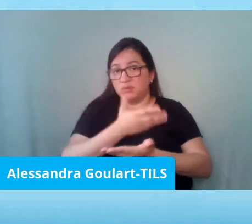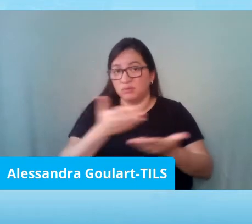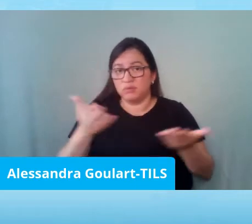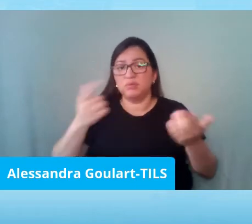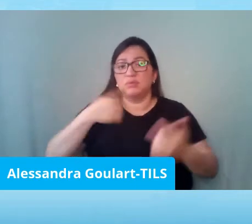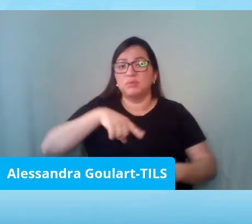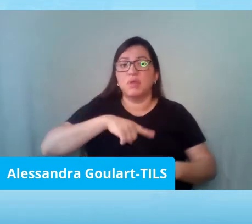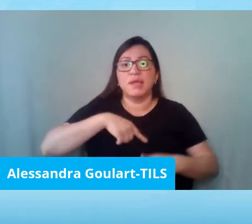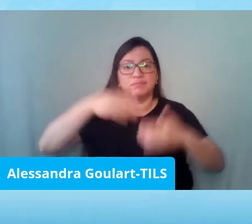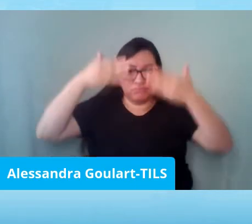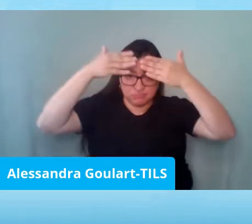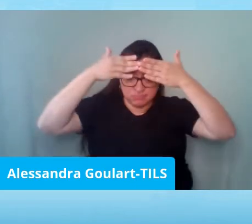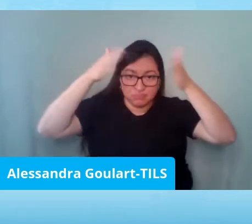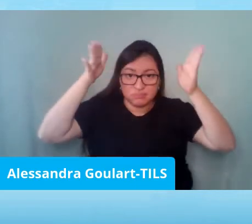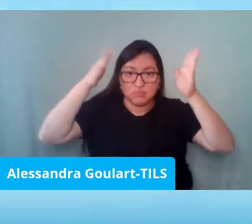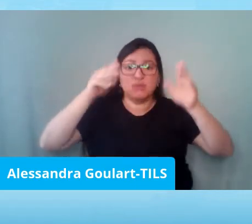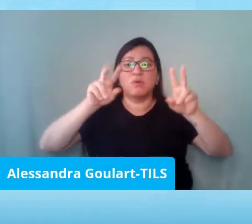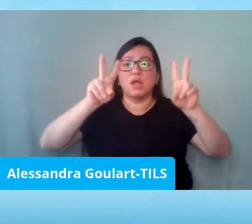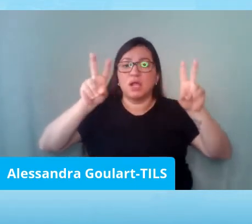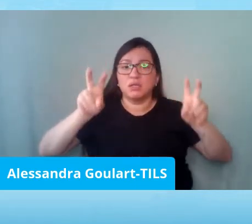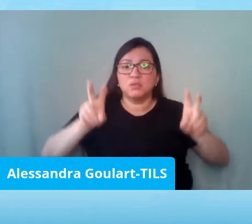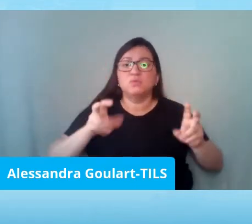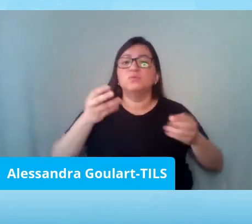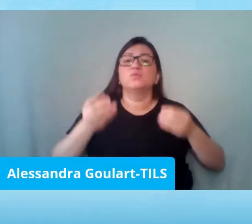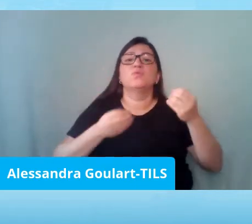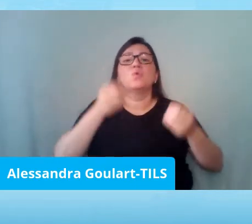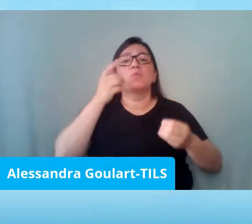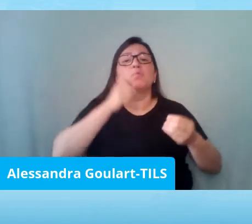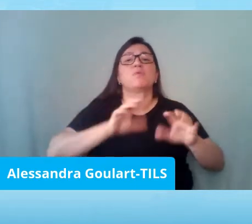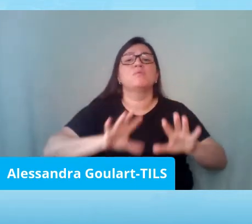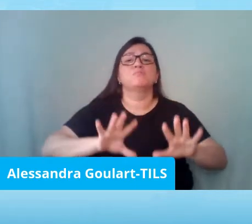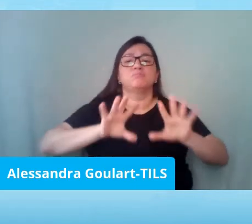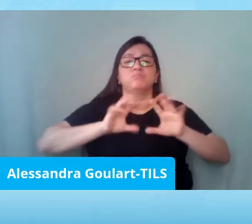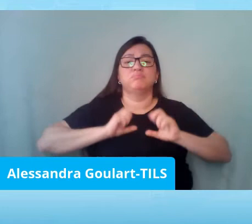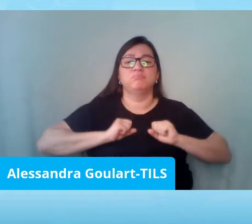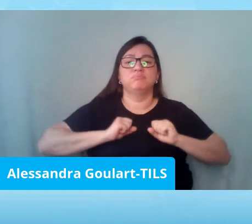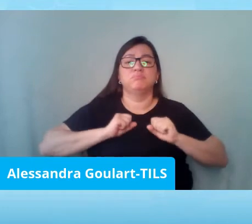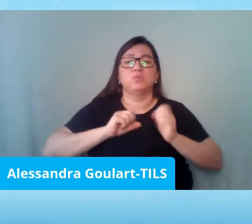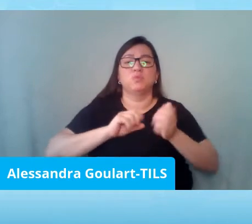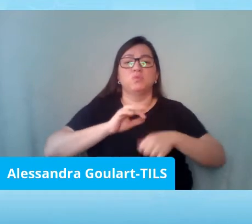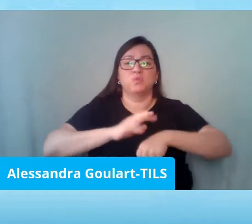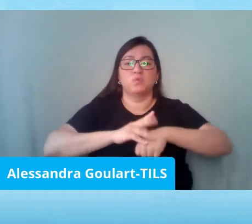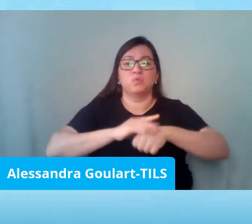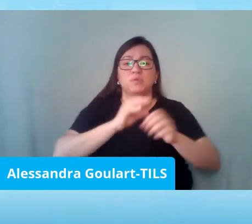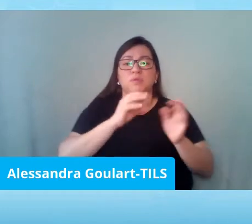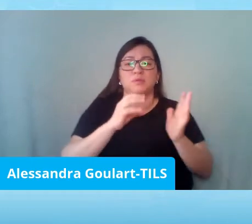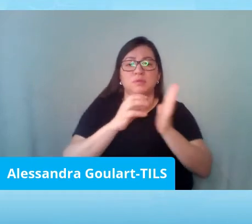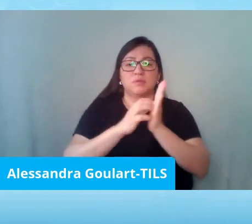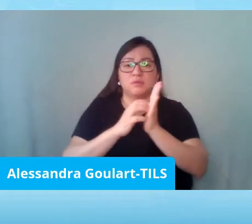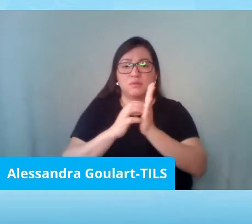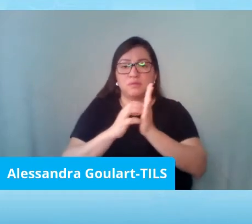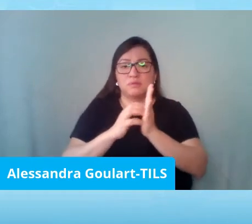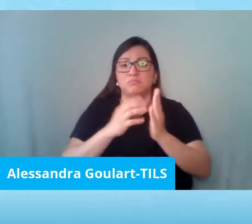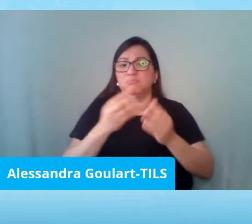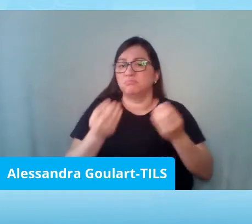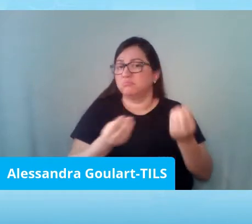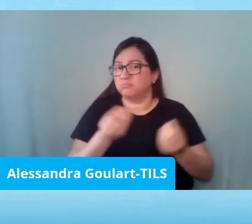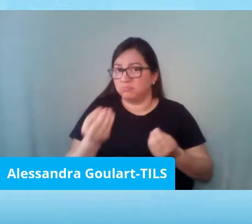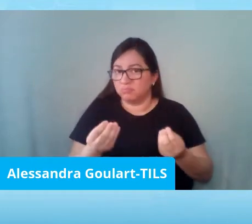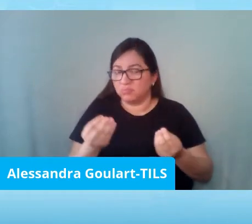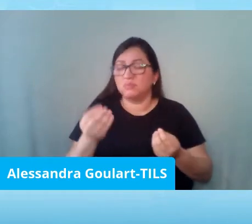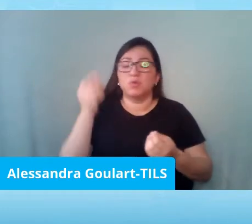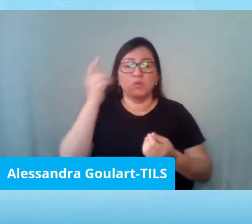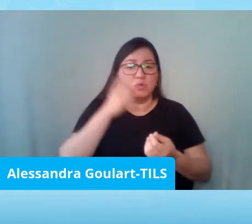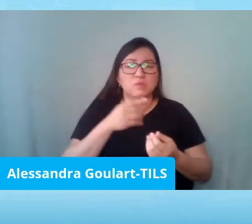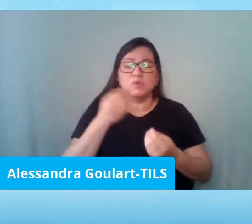noções mais gerais sobre o tema da transmissão vertical e poder criar ferramentas e repertório para discutir